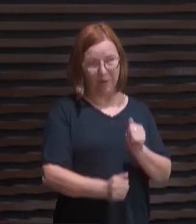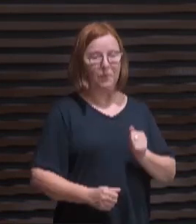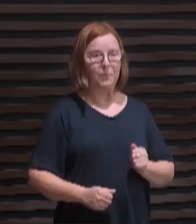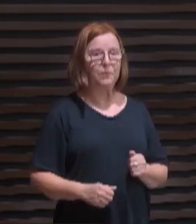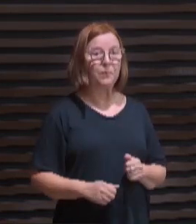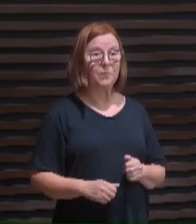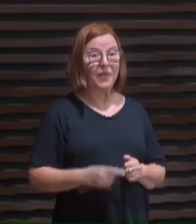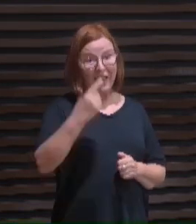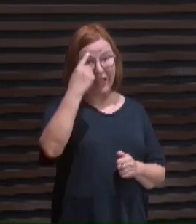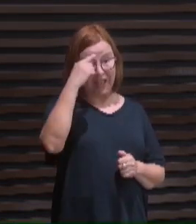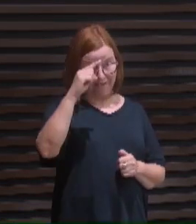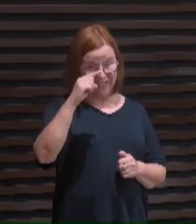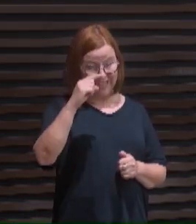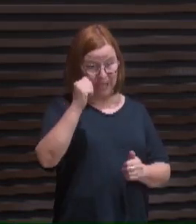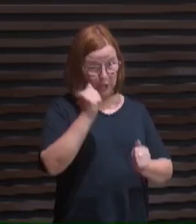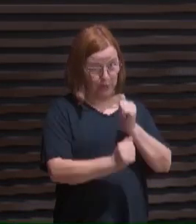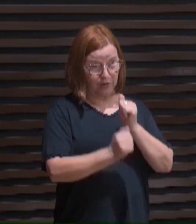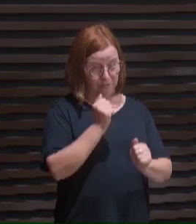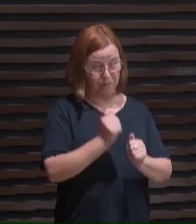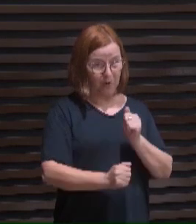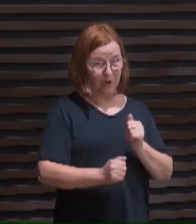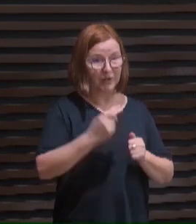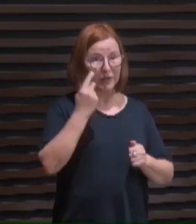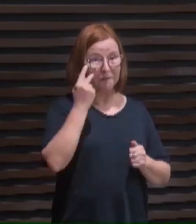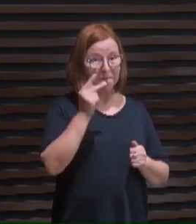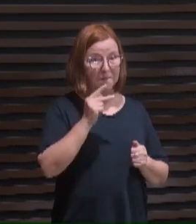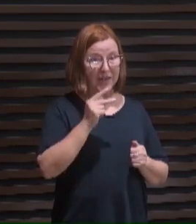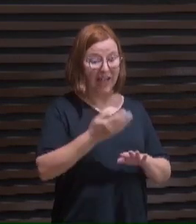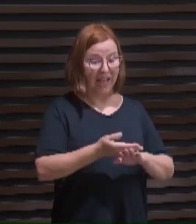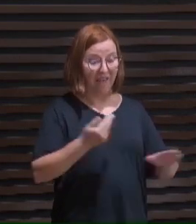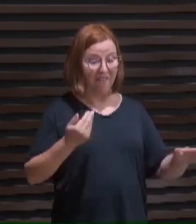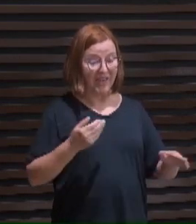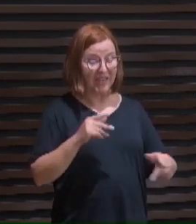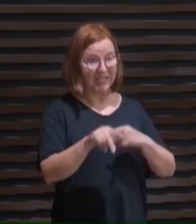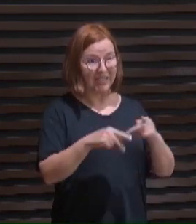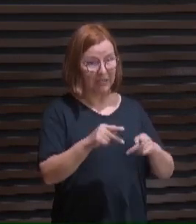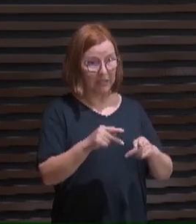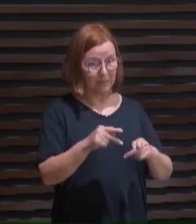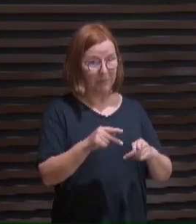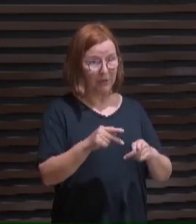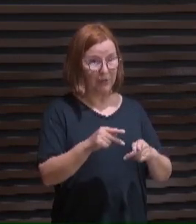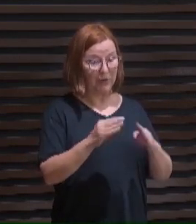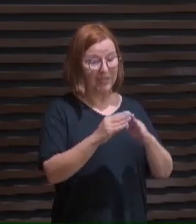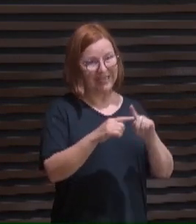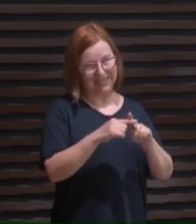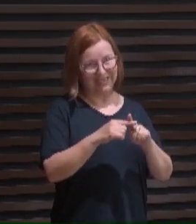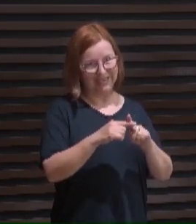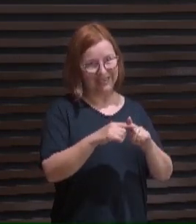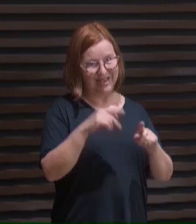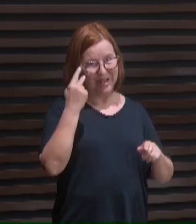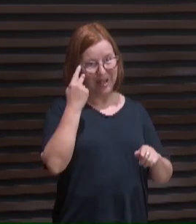da igreja. Todos os esportes. para que as pessoas não viessem para a reunião da